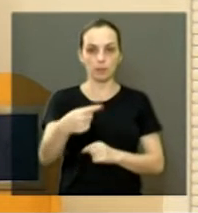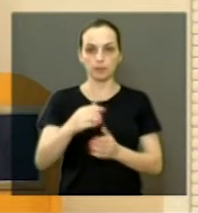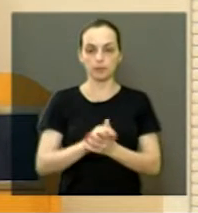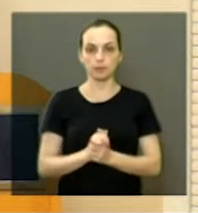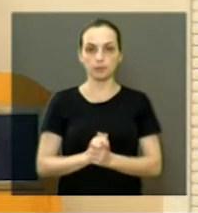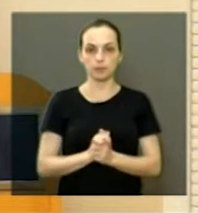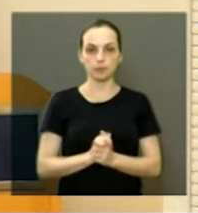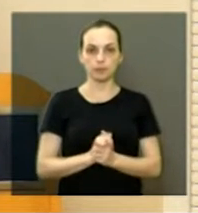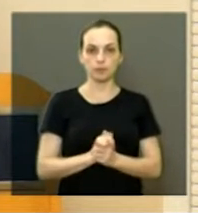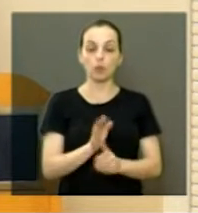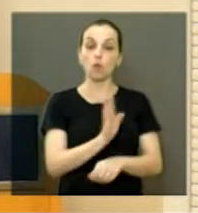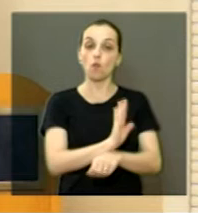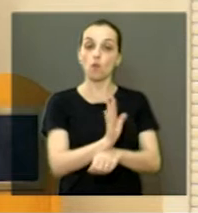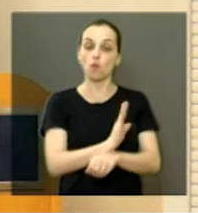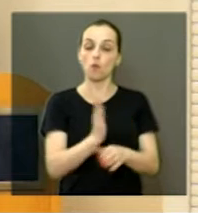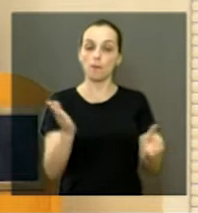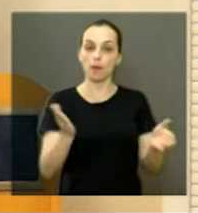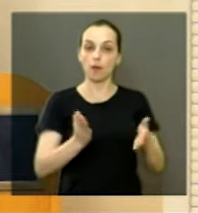vive